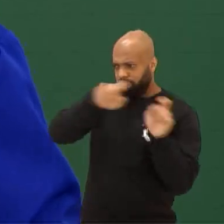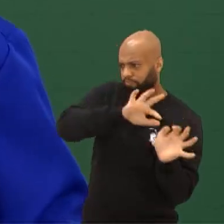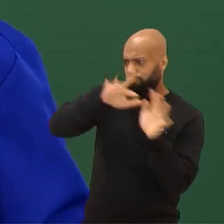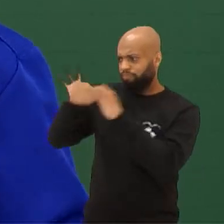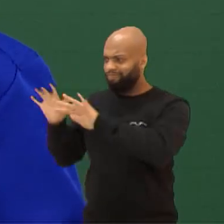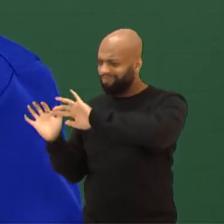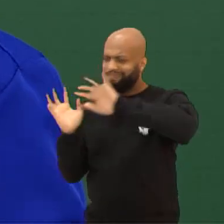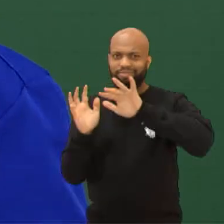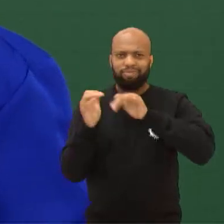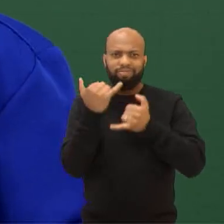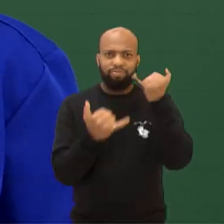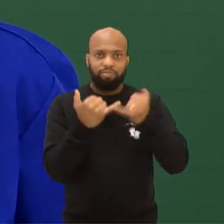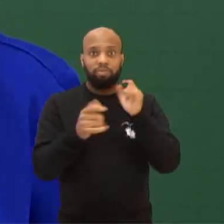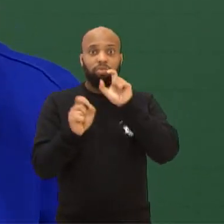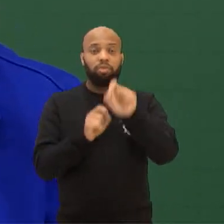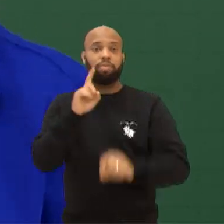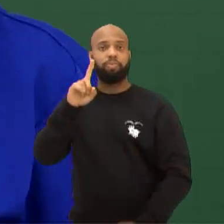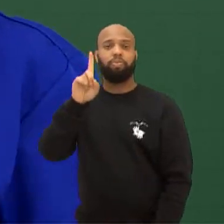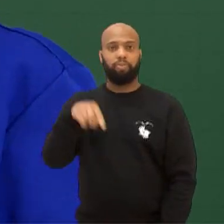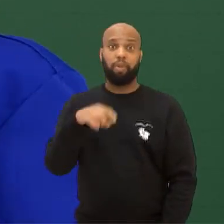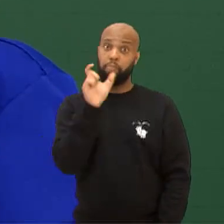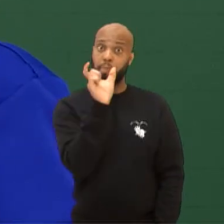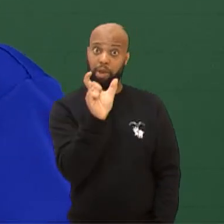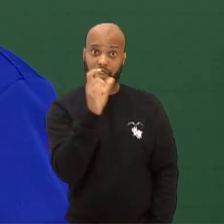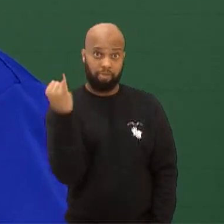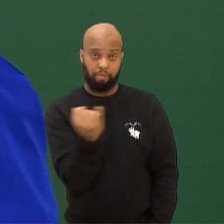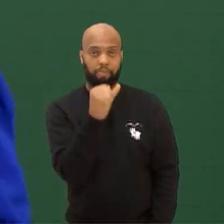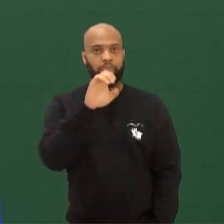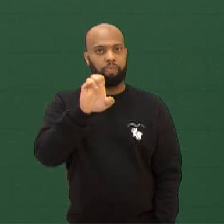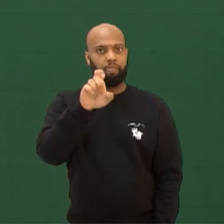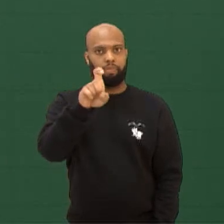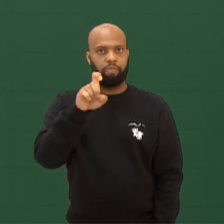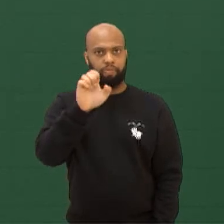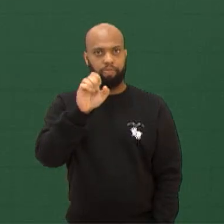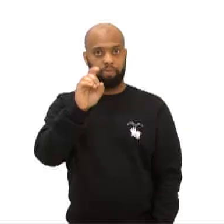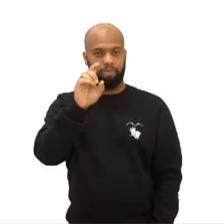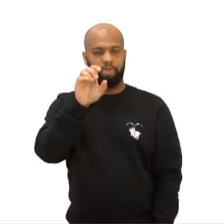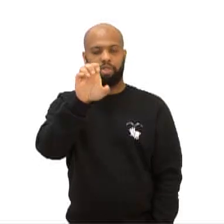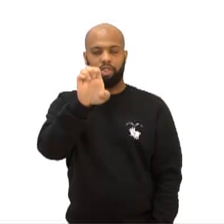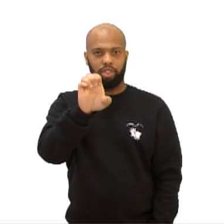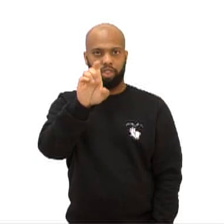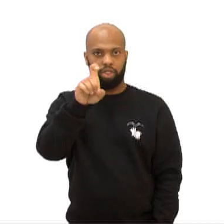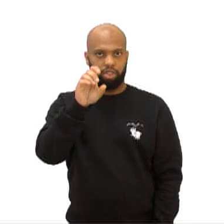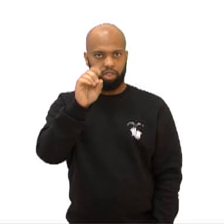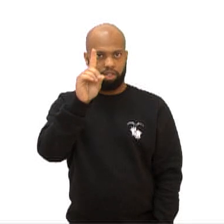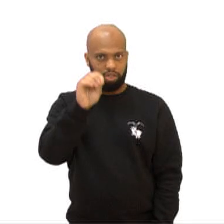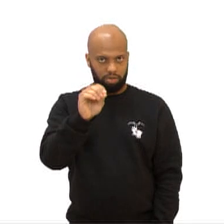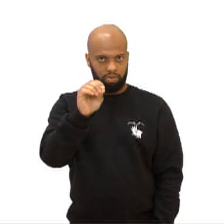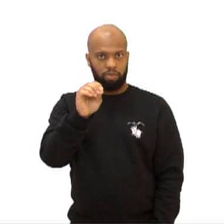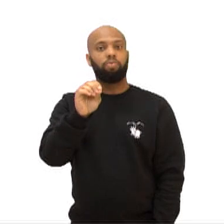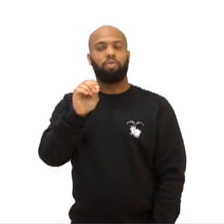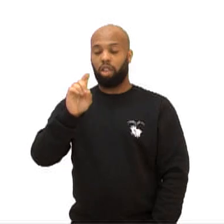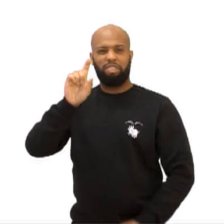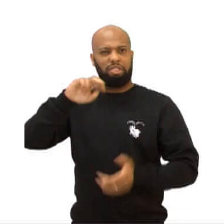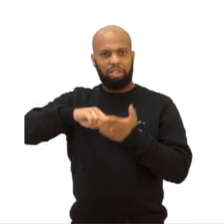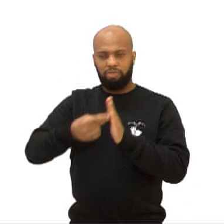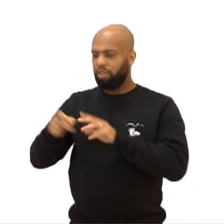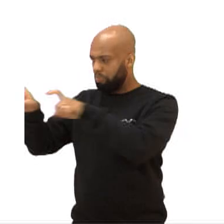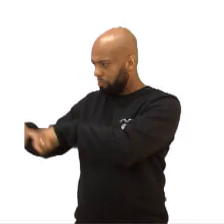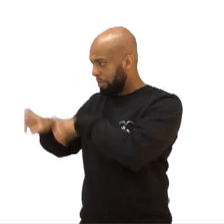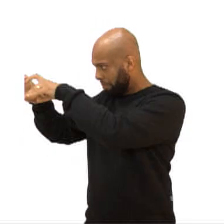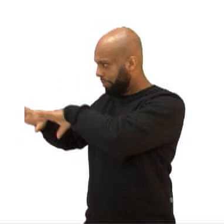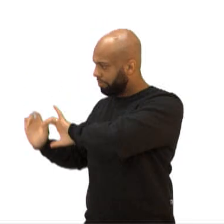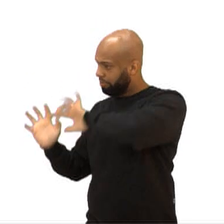parecidas, né? Então, na verdade, é o êxodo rural, por isso que não é a letra A. Já a letra B, secas prolongadas deslocaram as